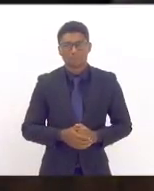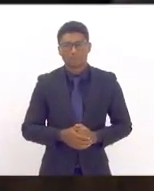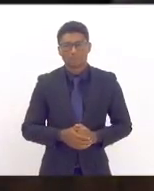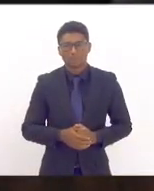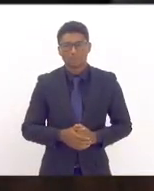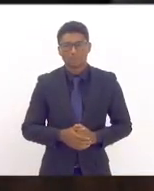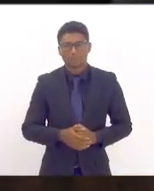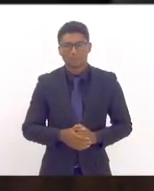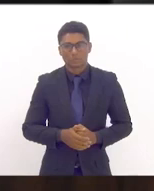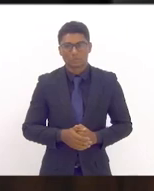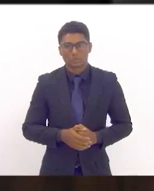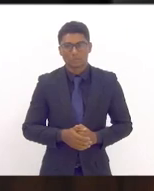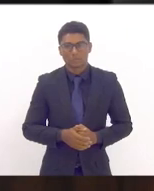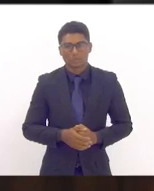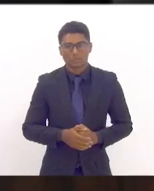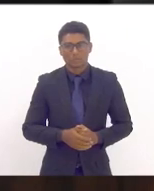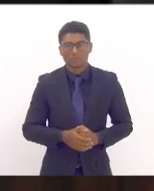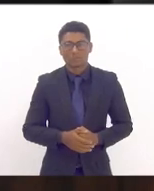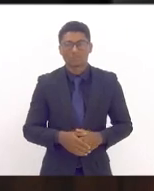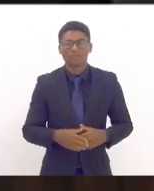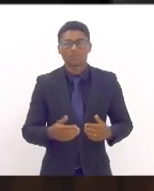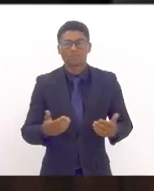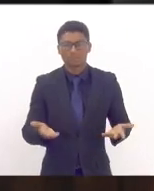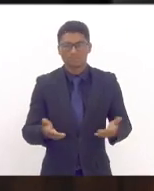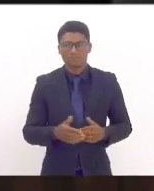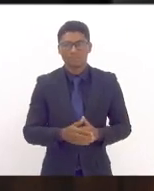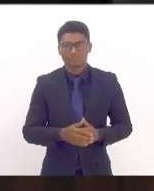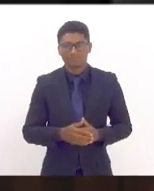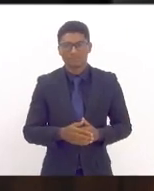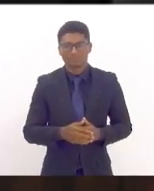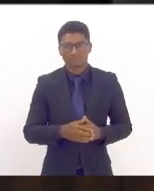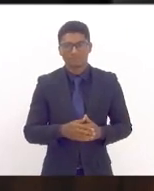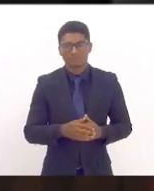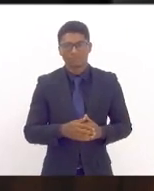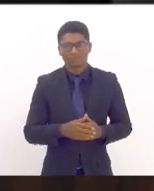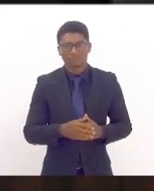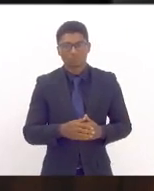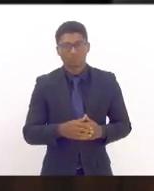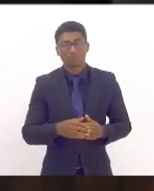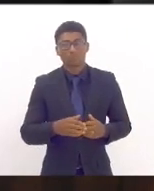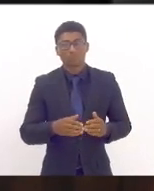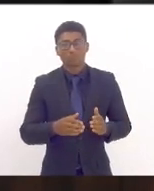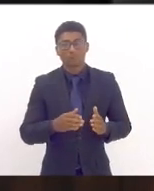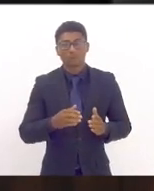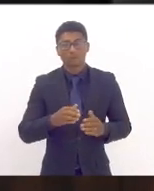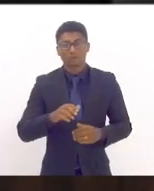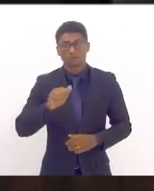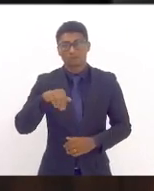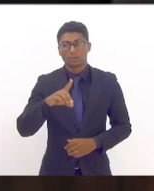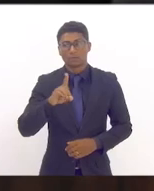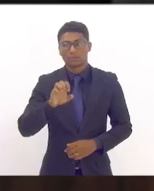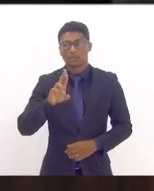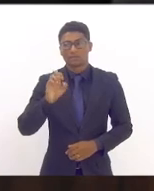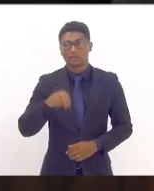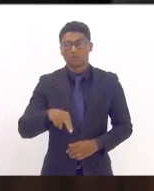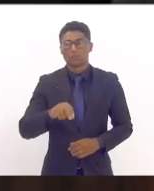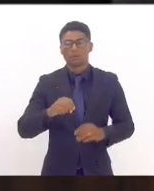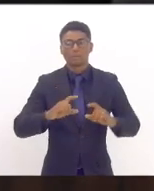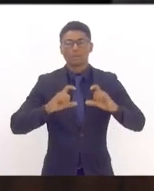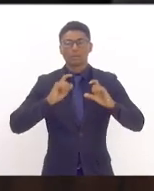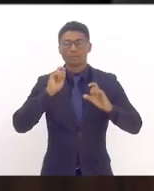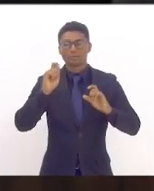vai promulgação projeto de resolução 6422 Alberto Anderson Moraes do Serginho consegue